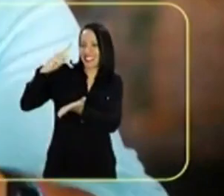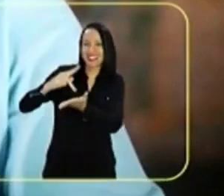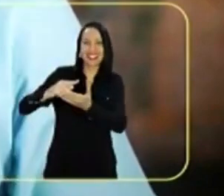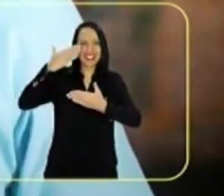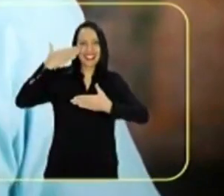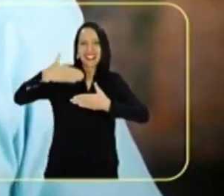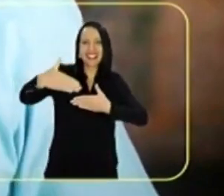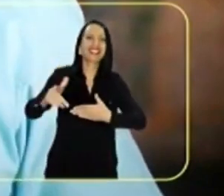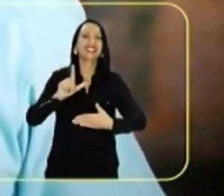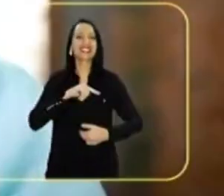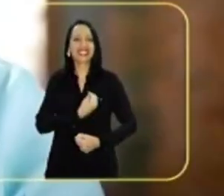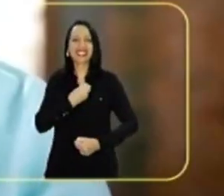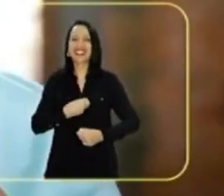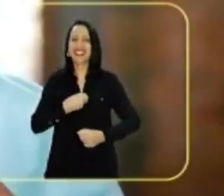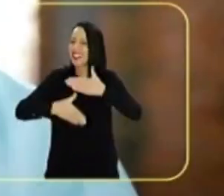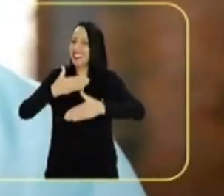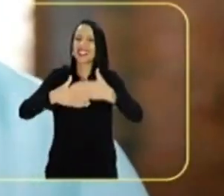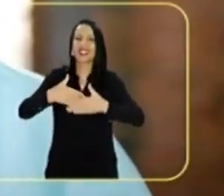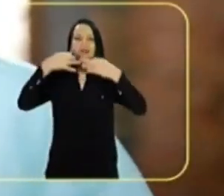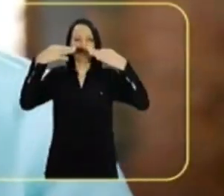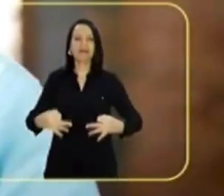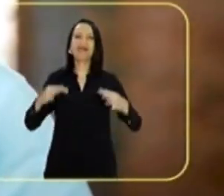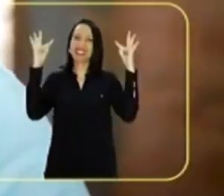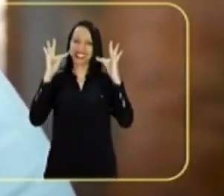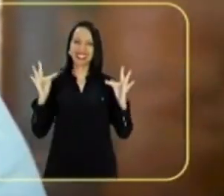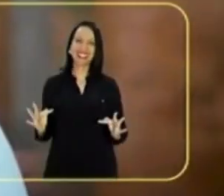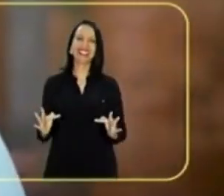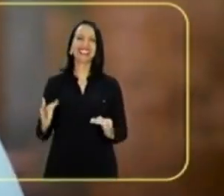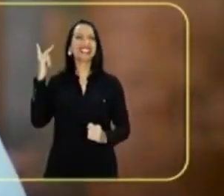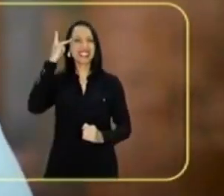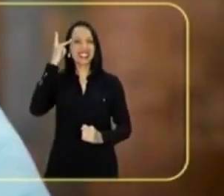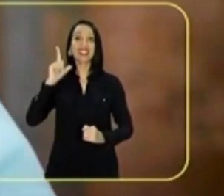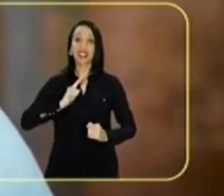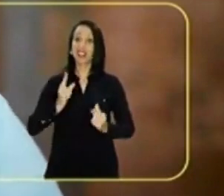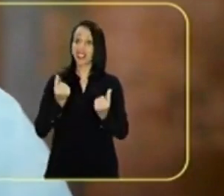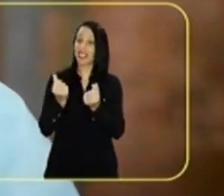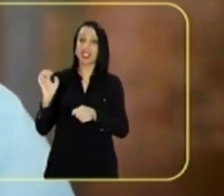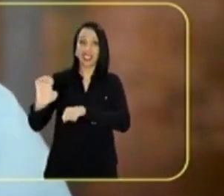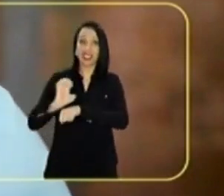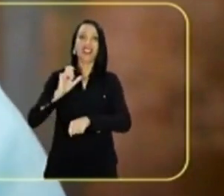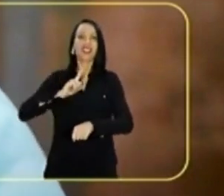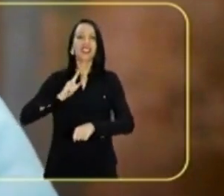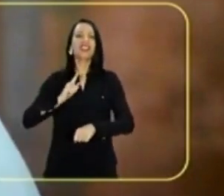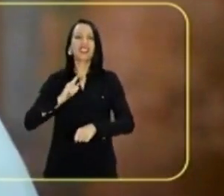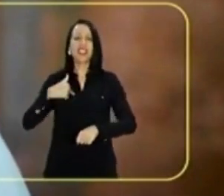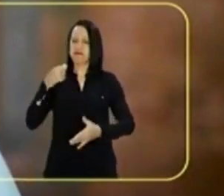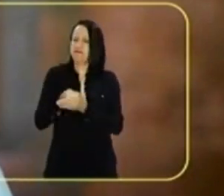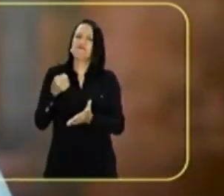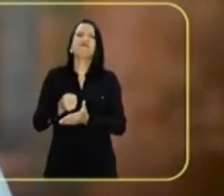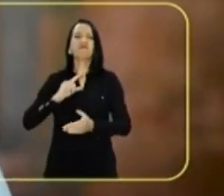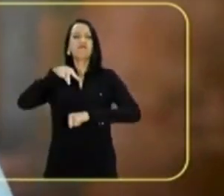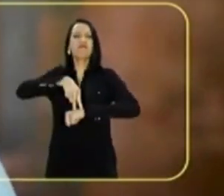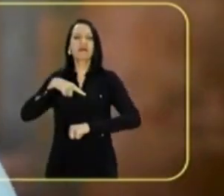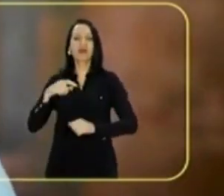terão um futuro de verdade pela frente. Uma vida produtiva, digna e feliz. São Paulo tem os recursos, eu tenho a